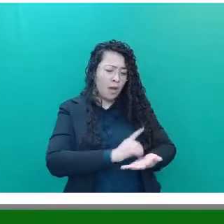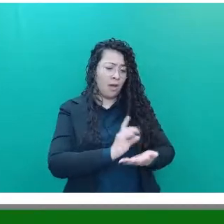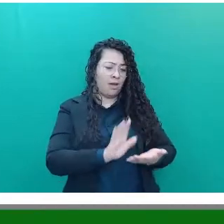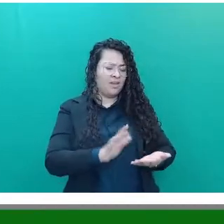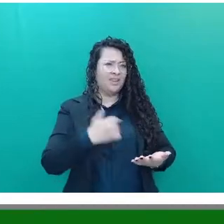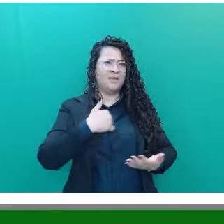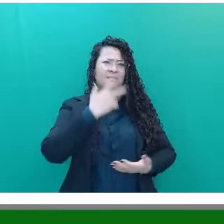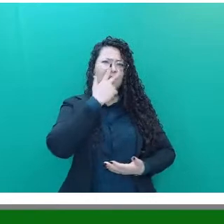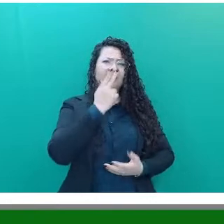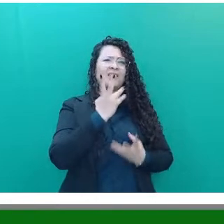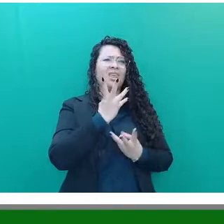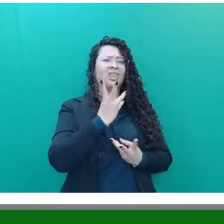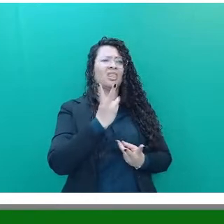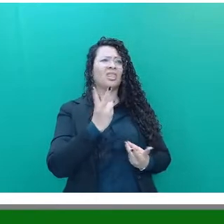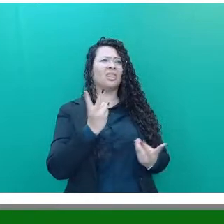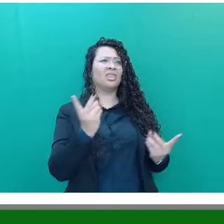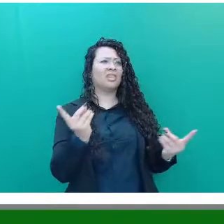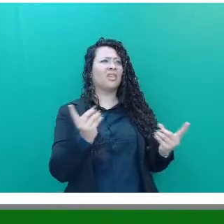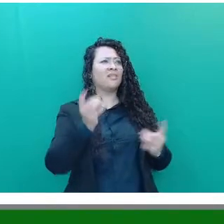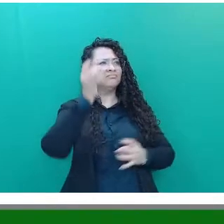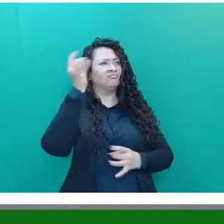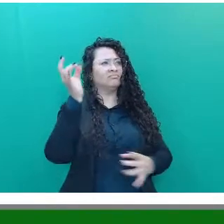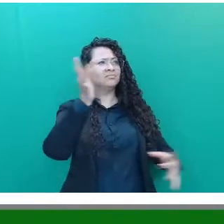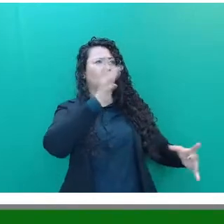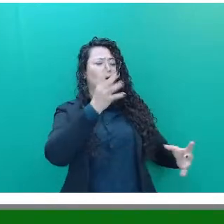pesquisador. Então, Renato, o seu trabalho,